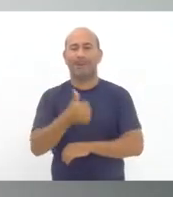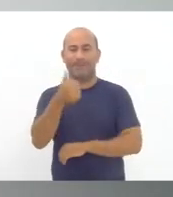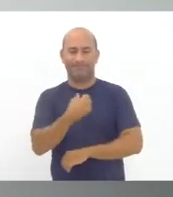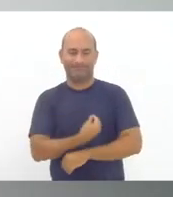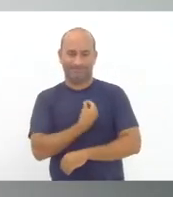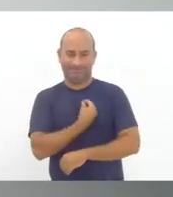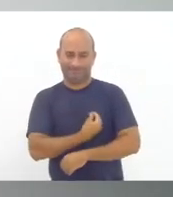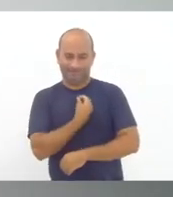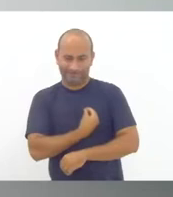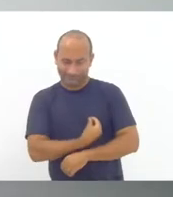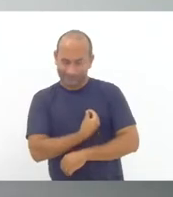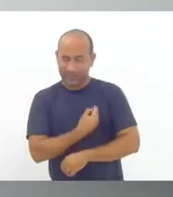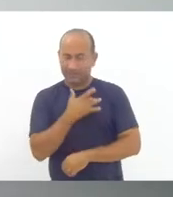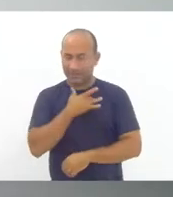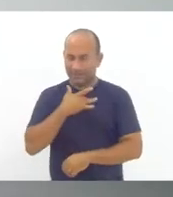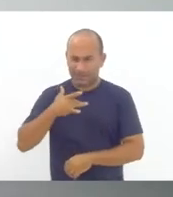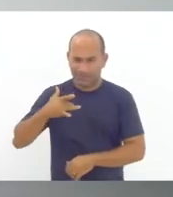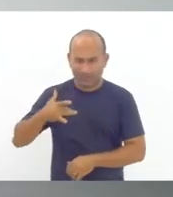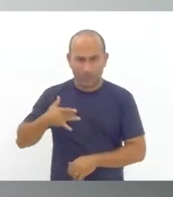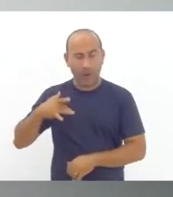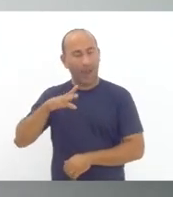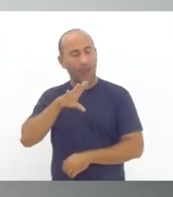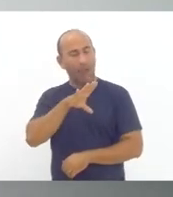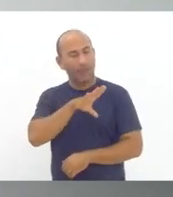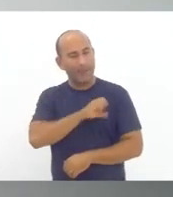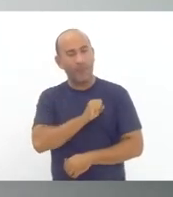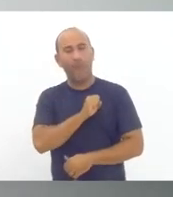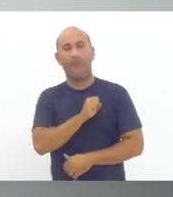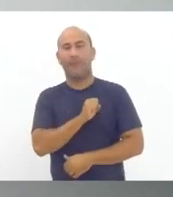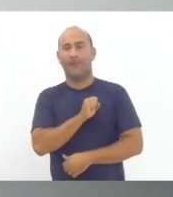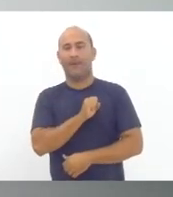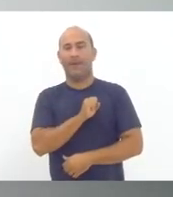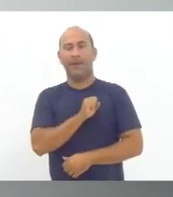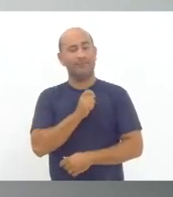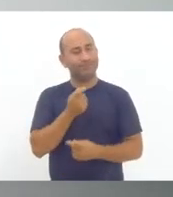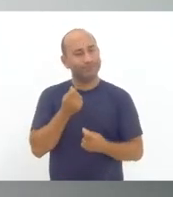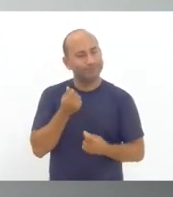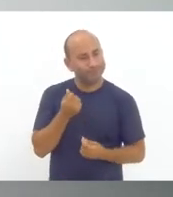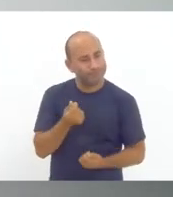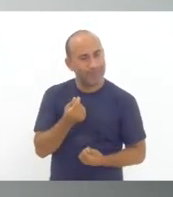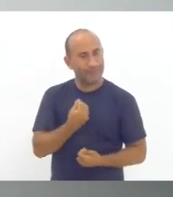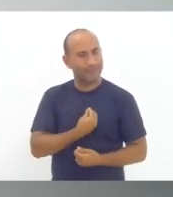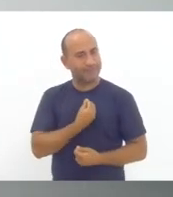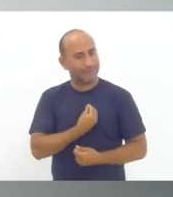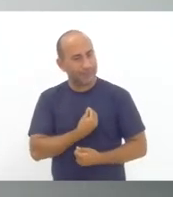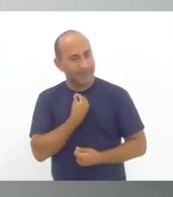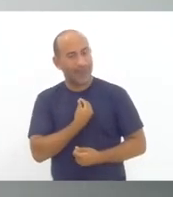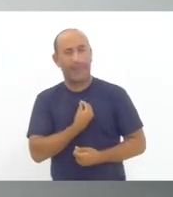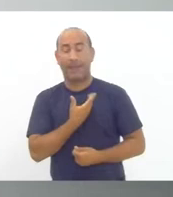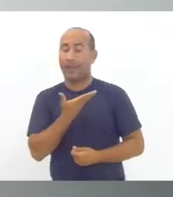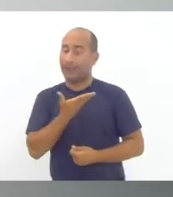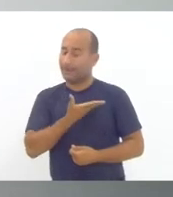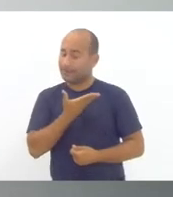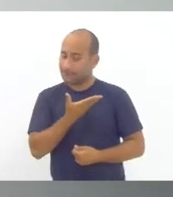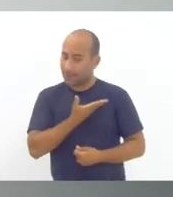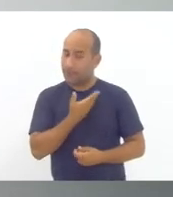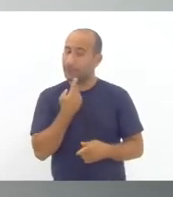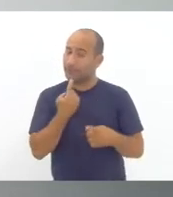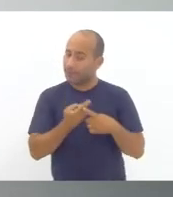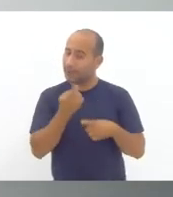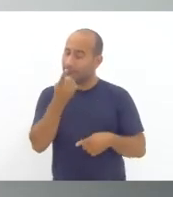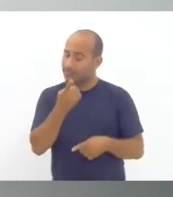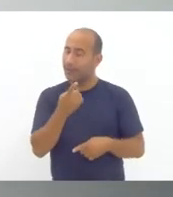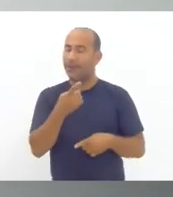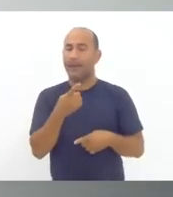né É na saúde no amor na parte financeira enfim nas amizades porque você é